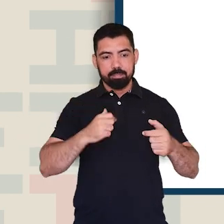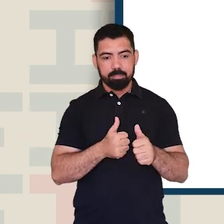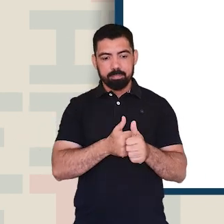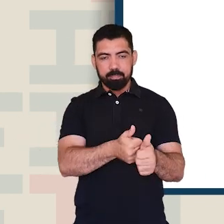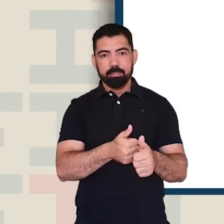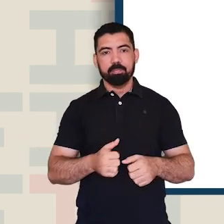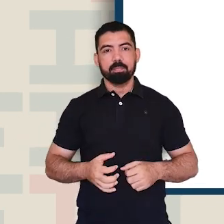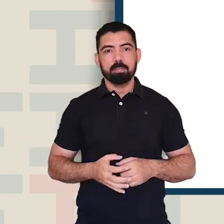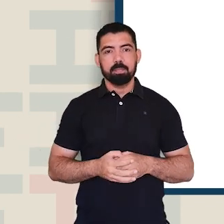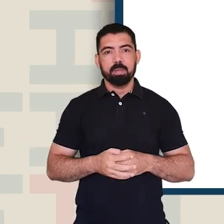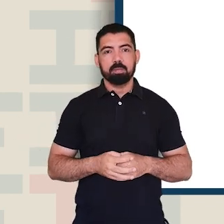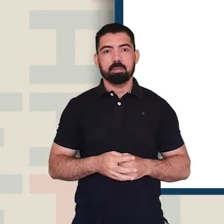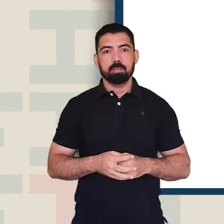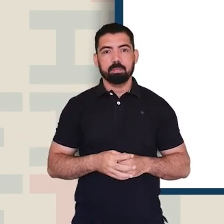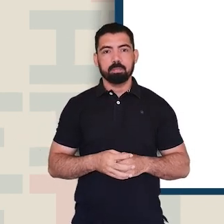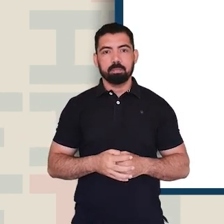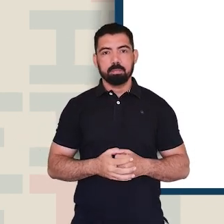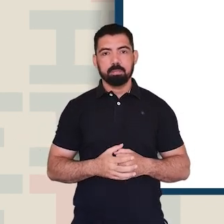Né?